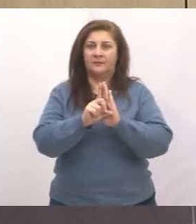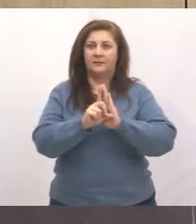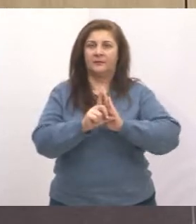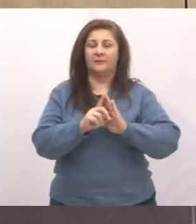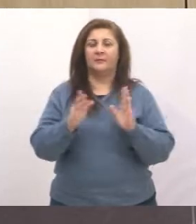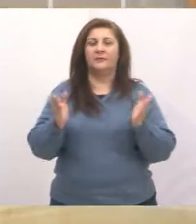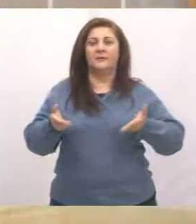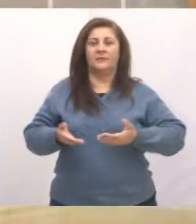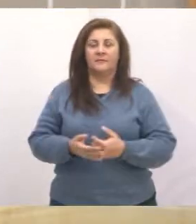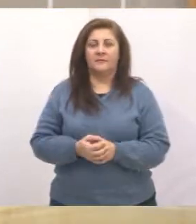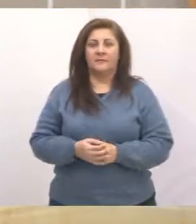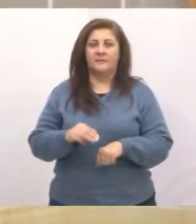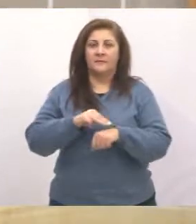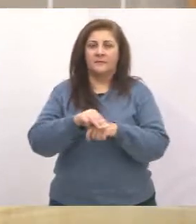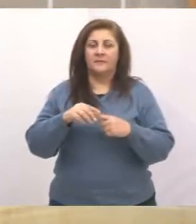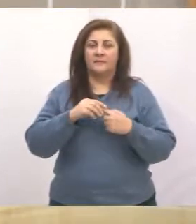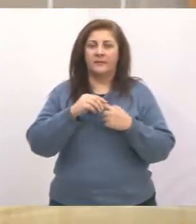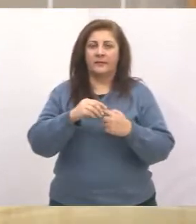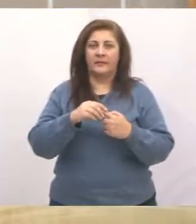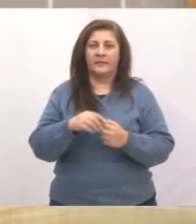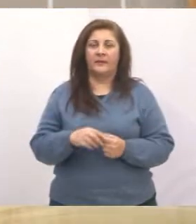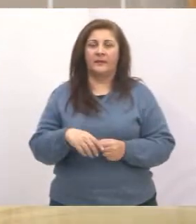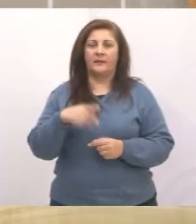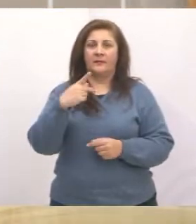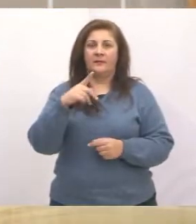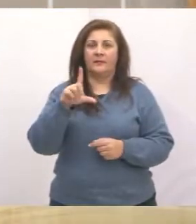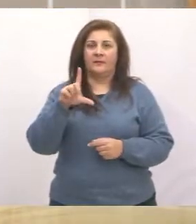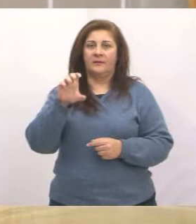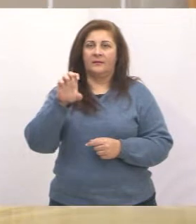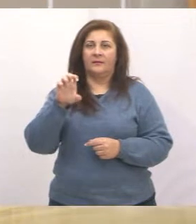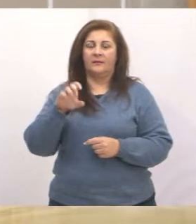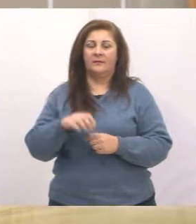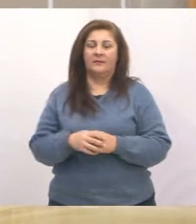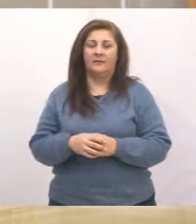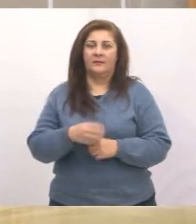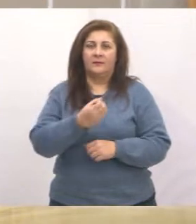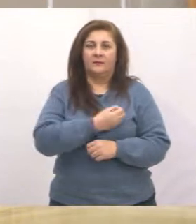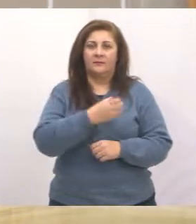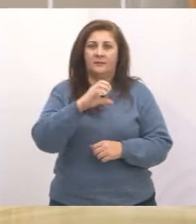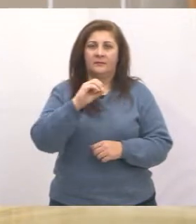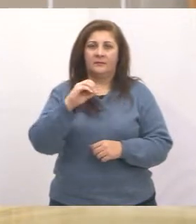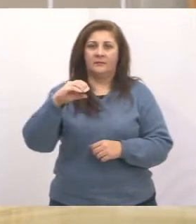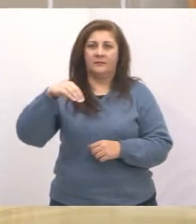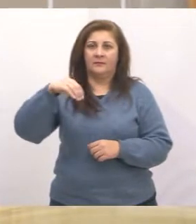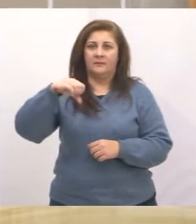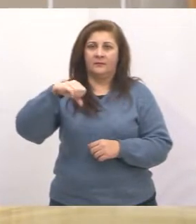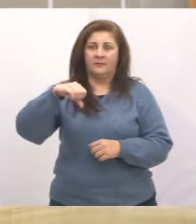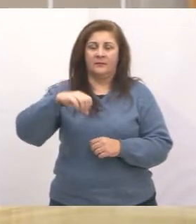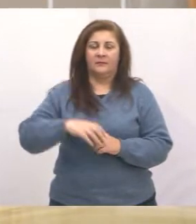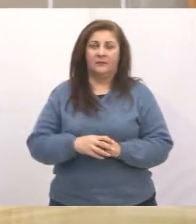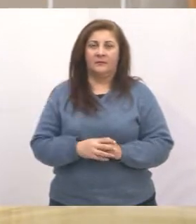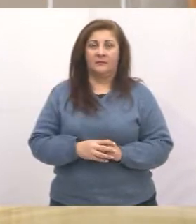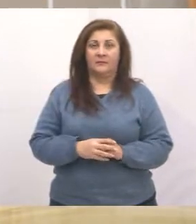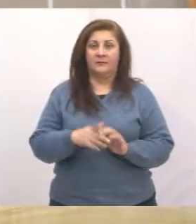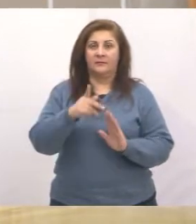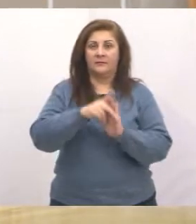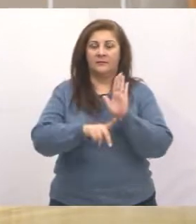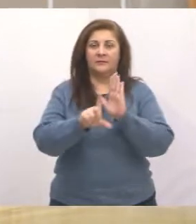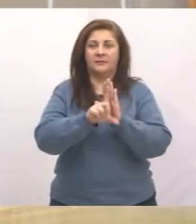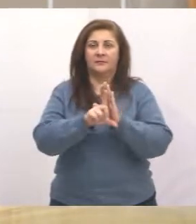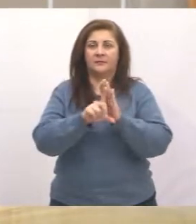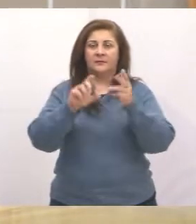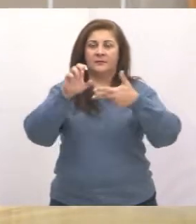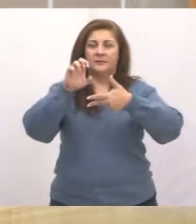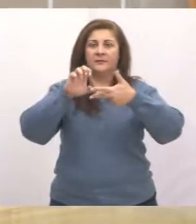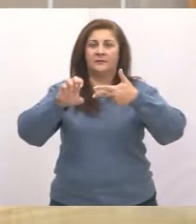dia. Discussão única do PLE número 009/2022. Projeto de lei do